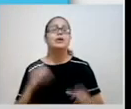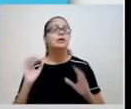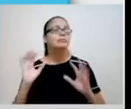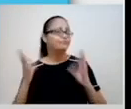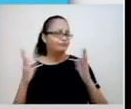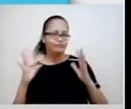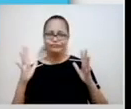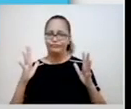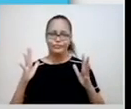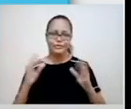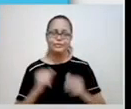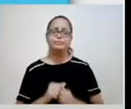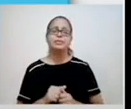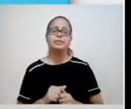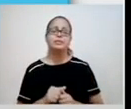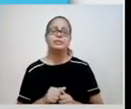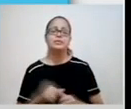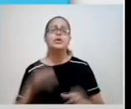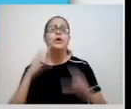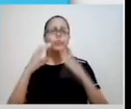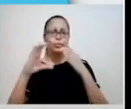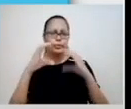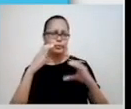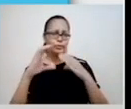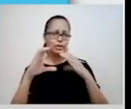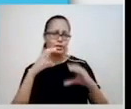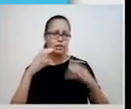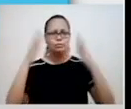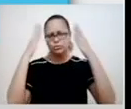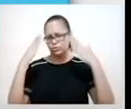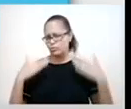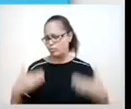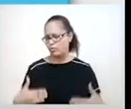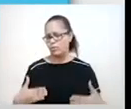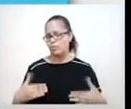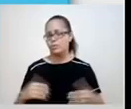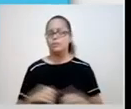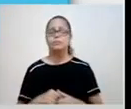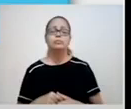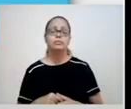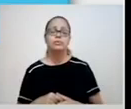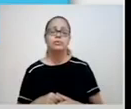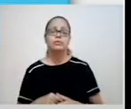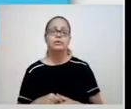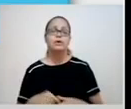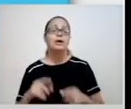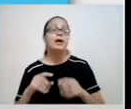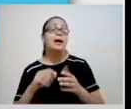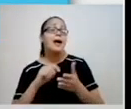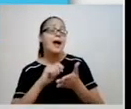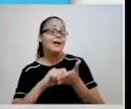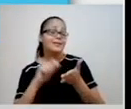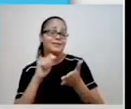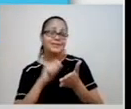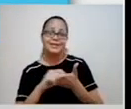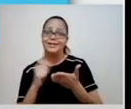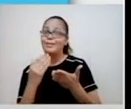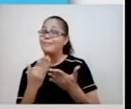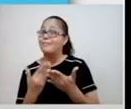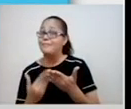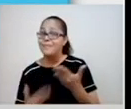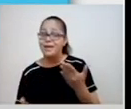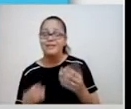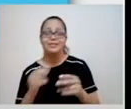as mãos, né? Nós nos comunicamos com o corpo de uma forma geral. A escrita, ela vai perder esses fatores,